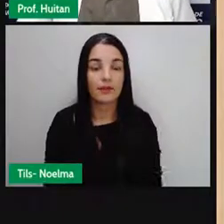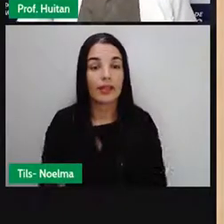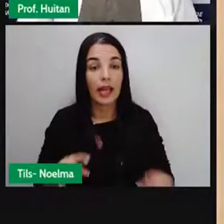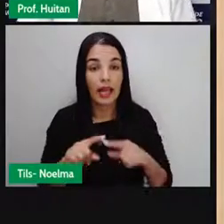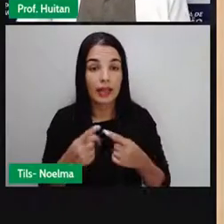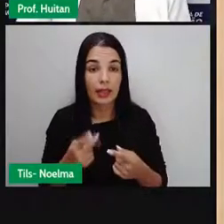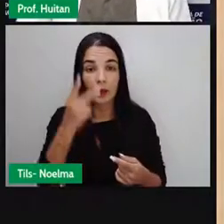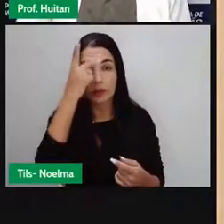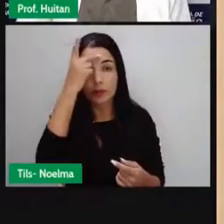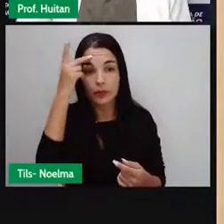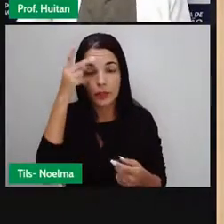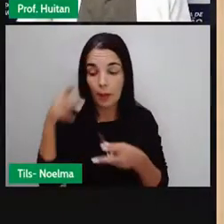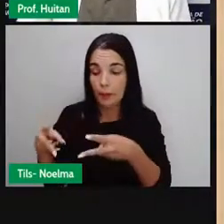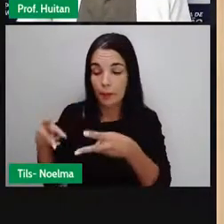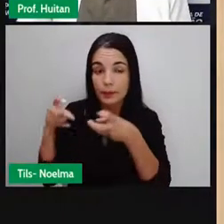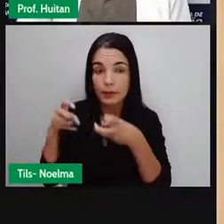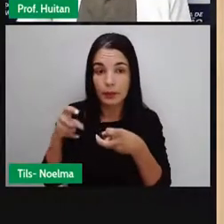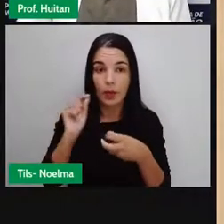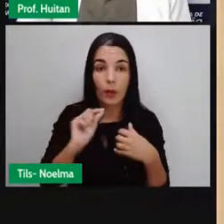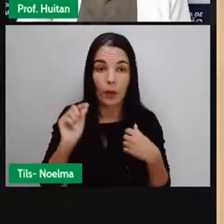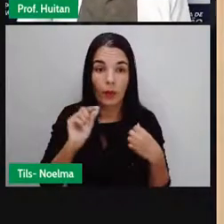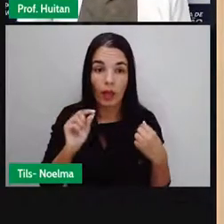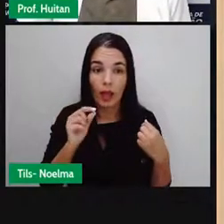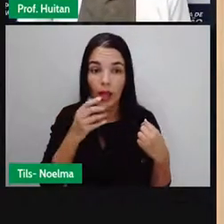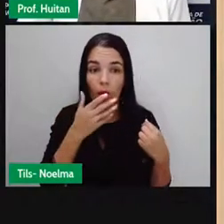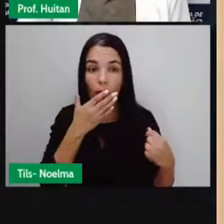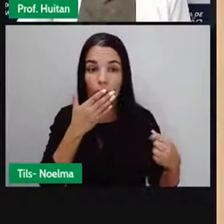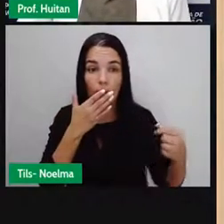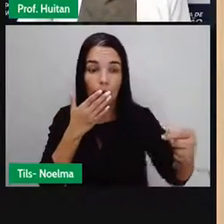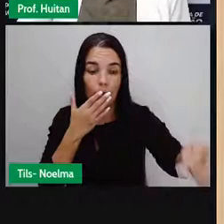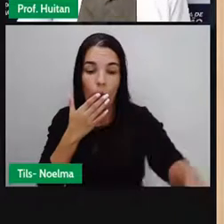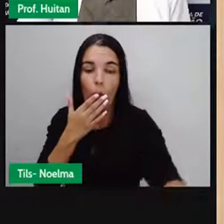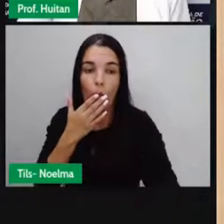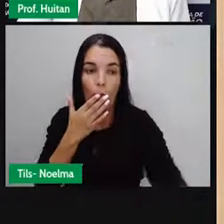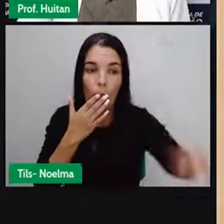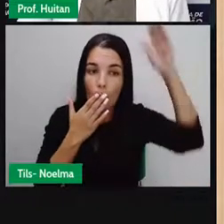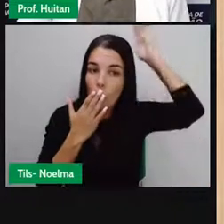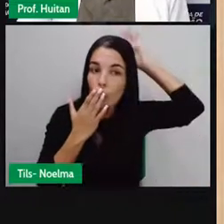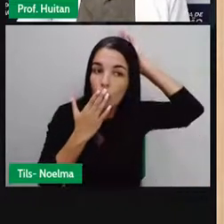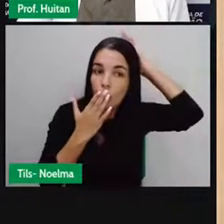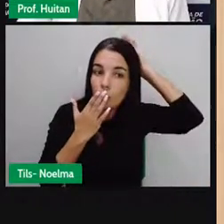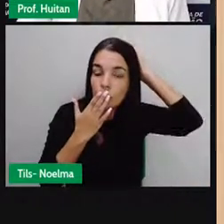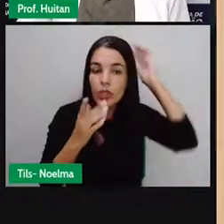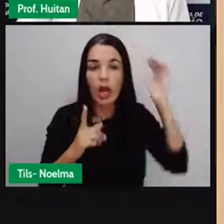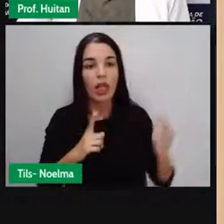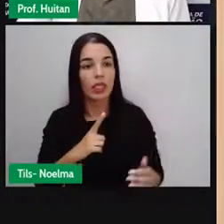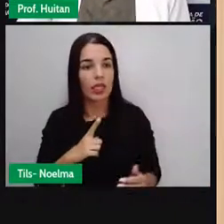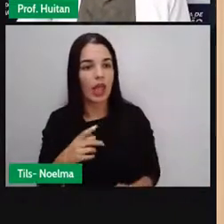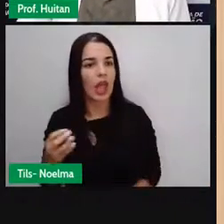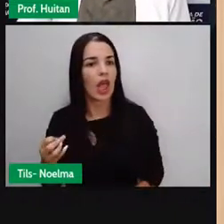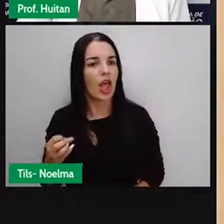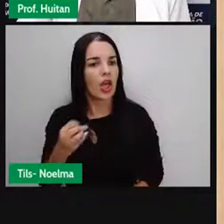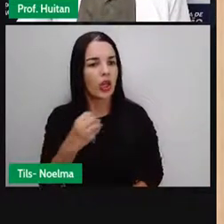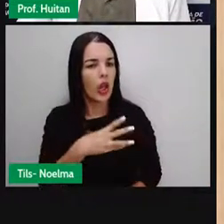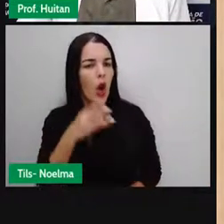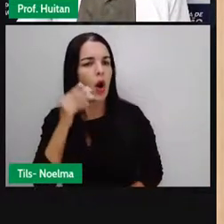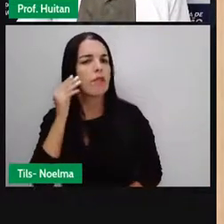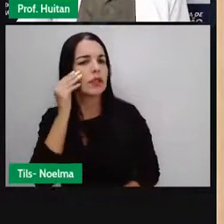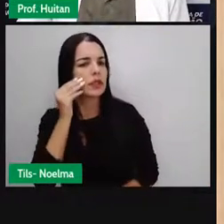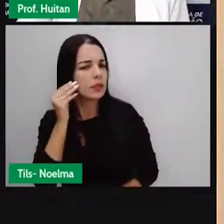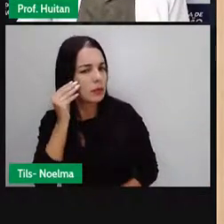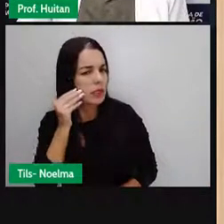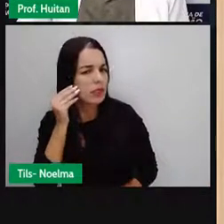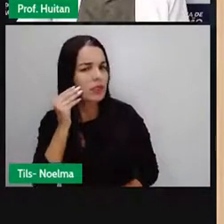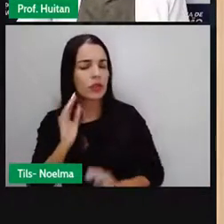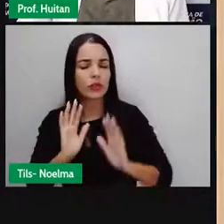Pessoal, podemos perceber que os índios, eles fazem novas experiências, já estão saindo das